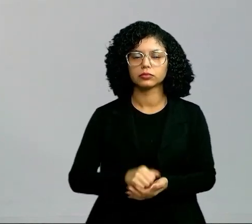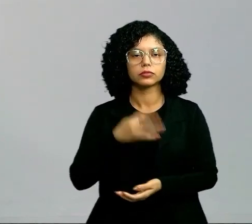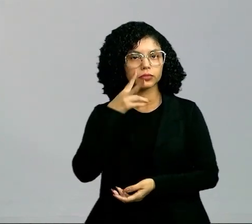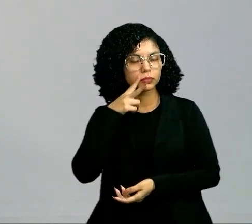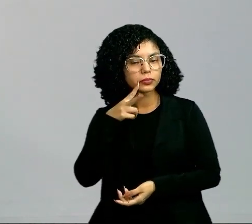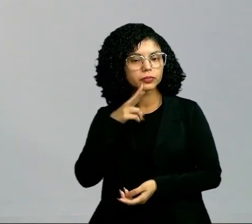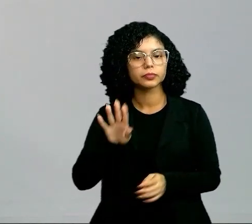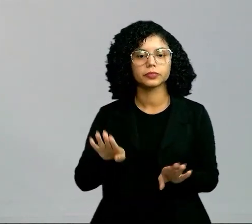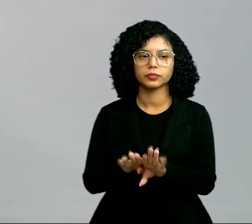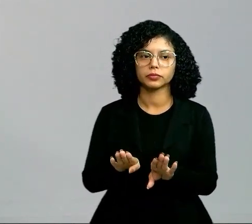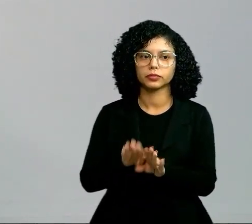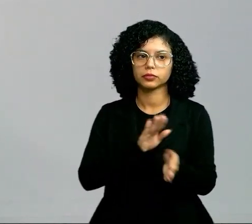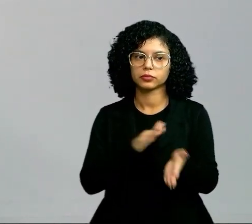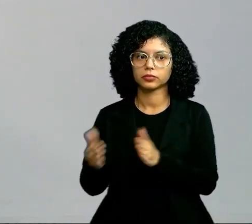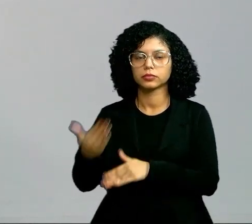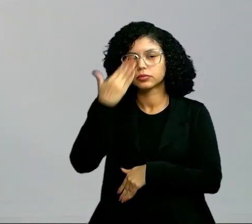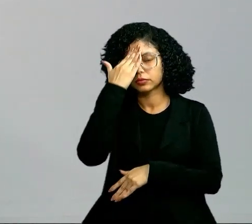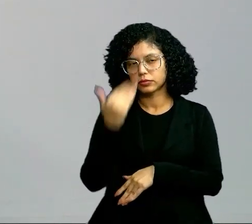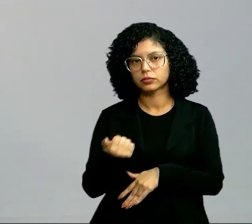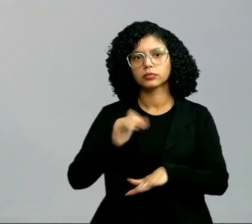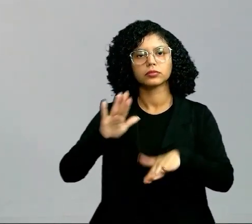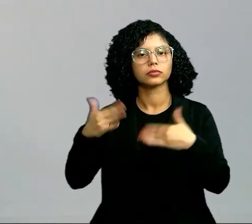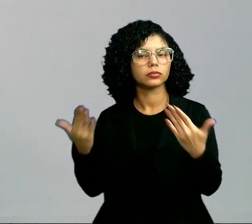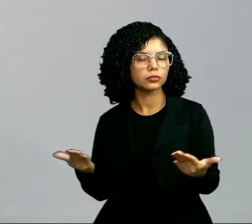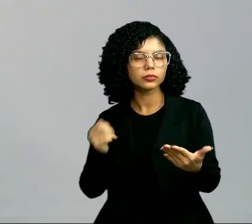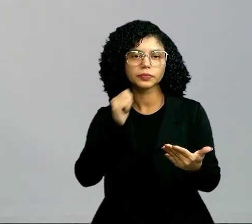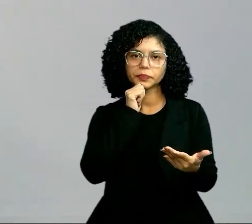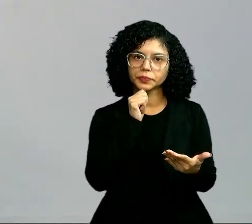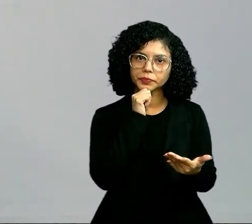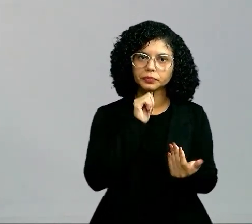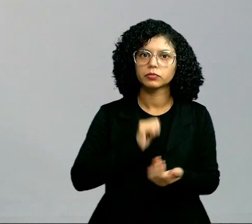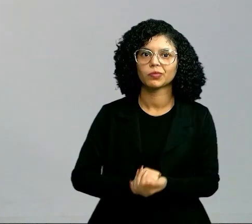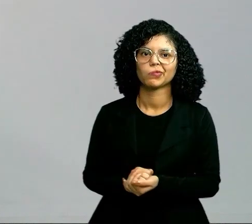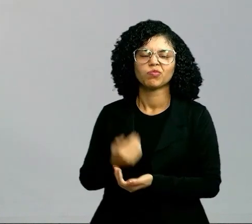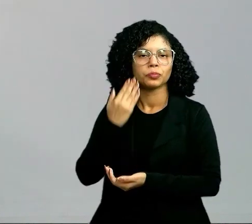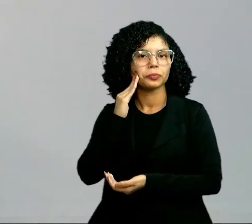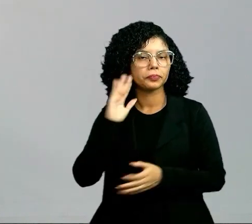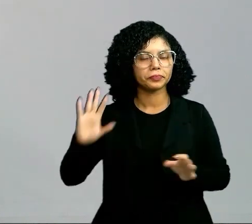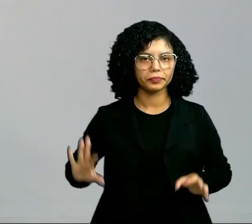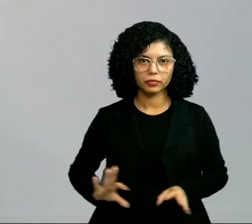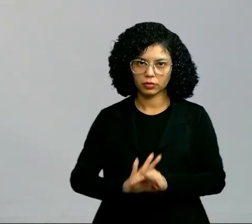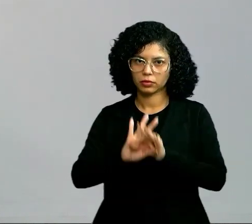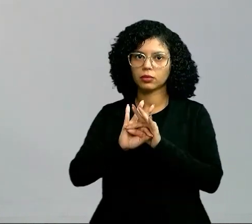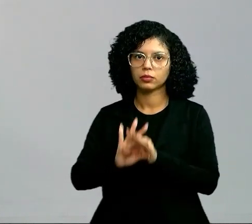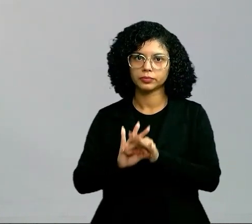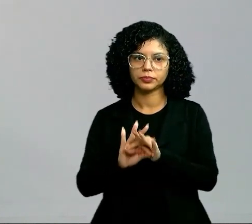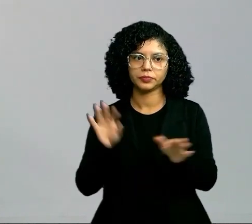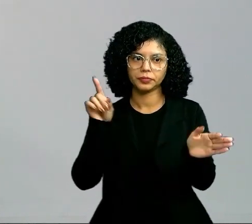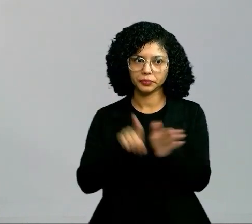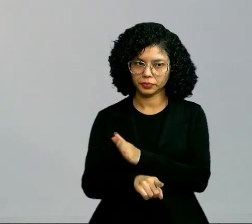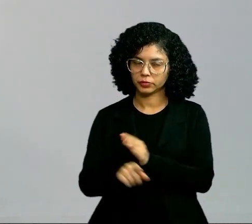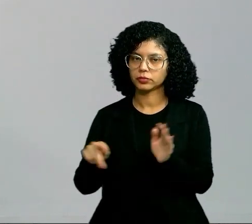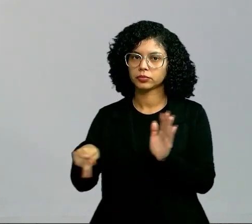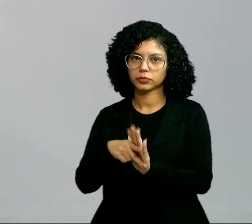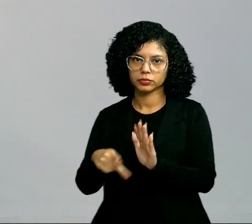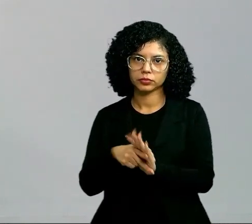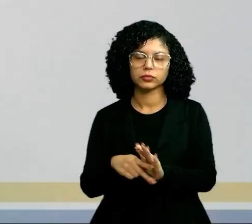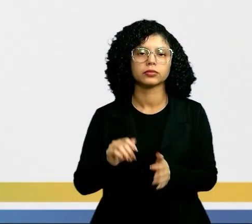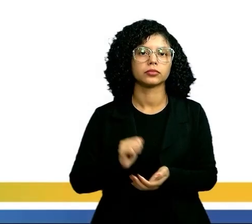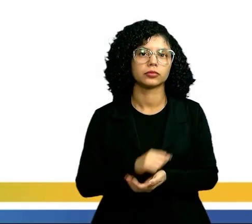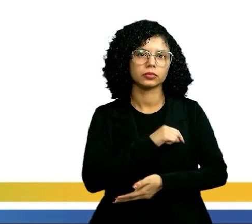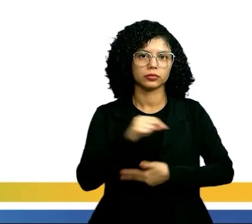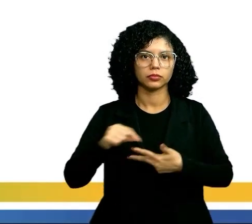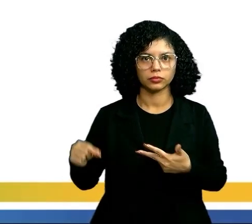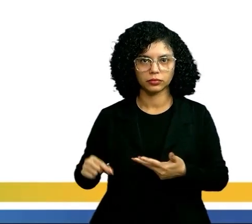interessante a gente estar a par delas para que a gente se inteire, né, em questões relacionadas a elas no próprio